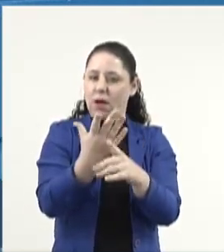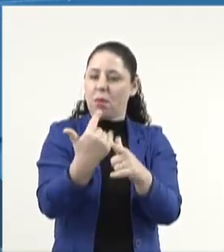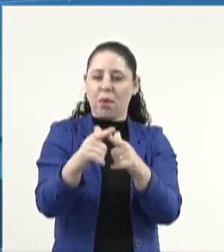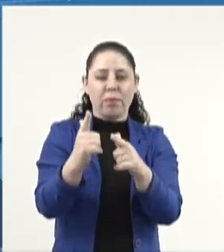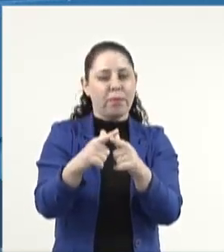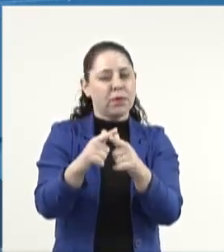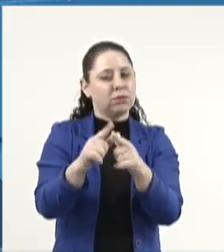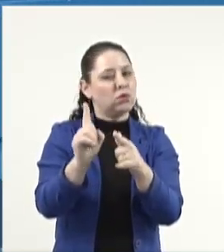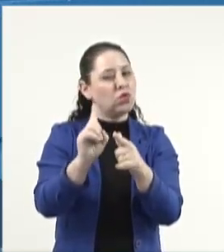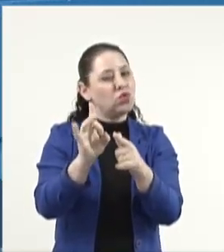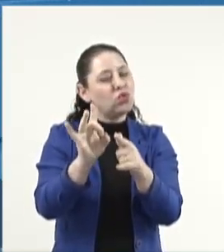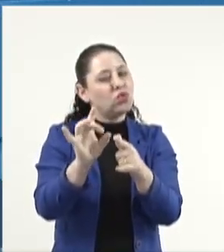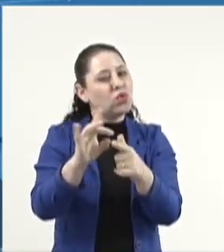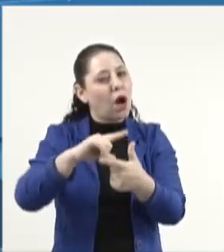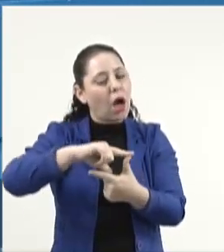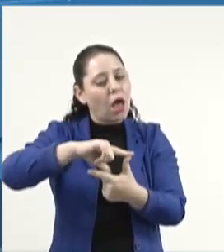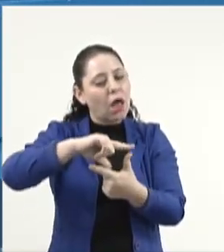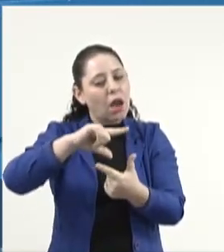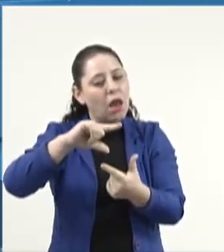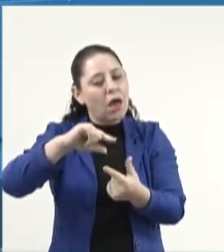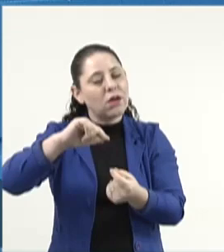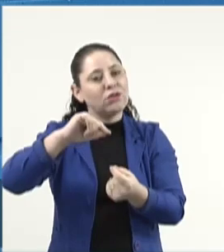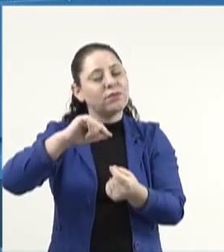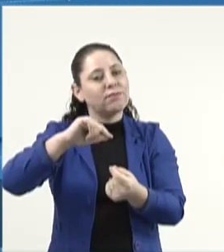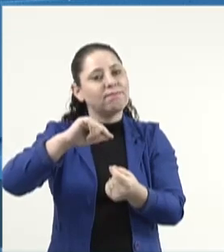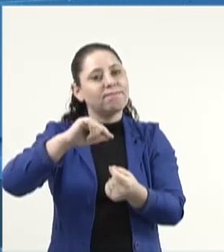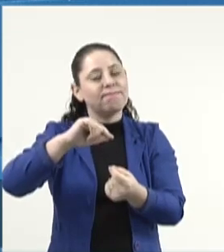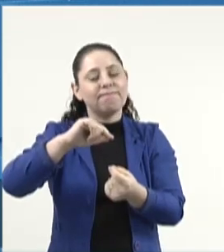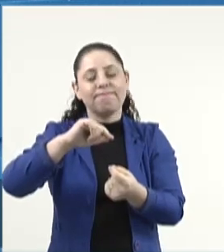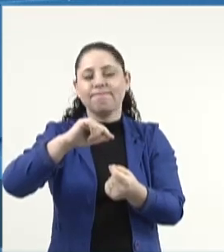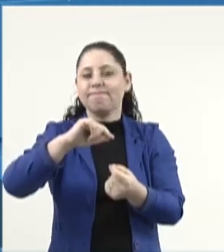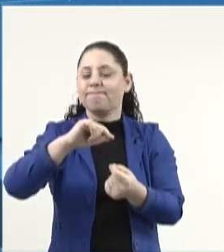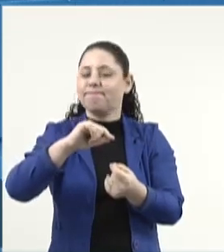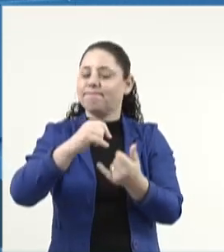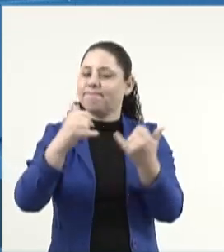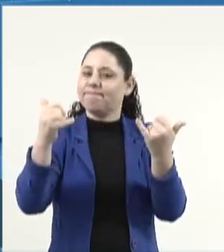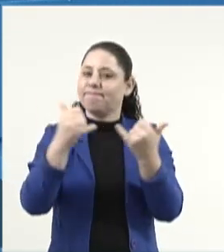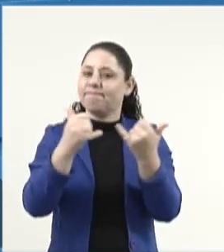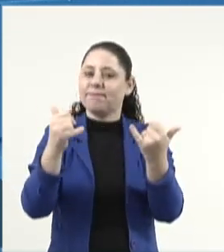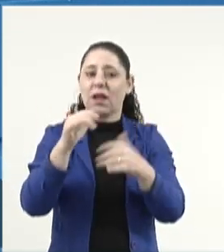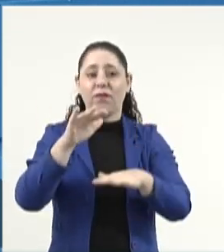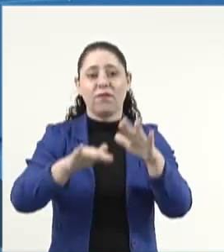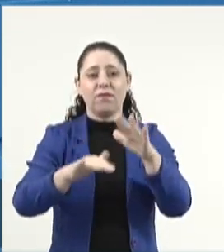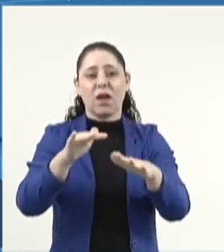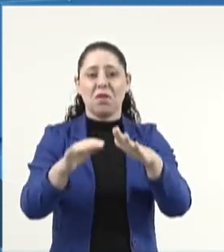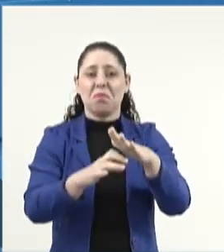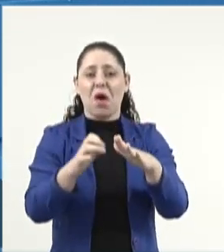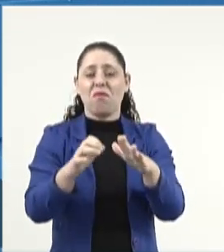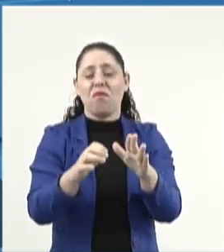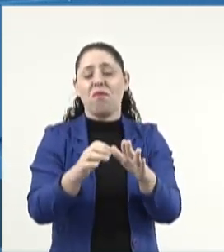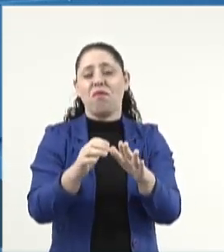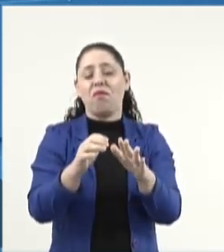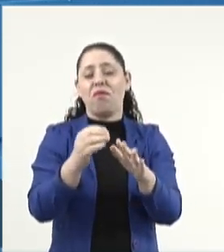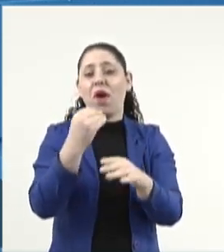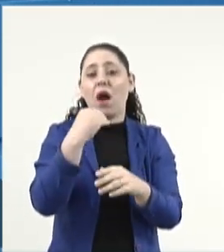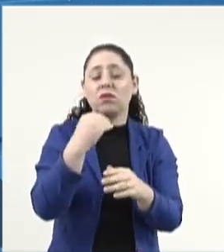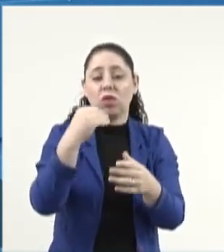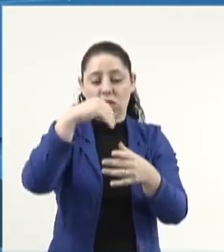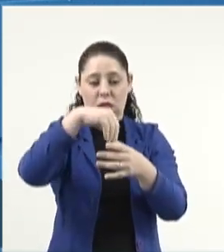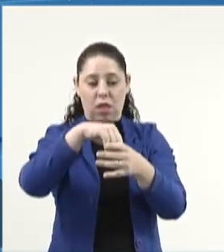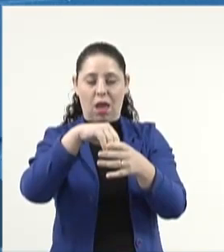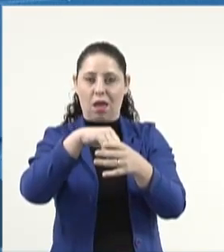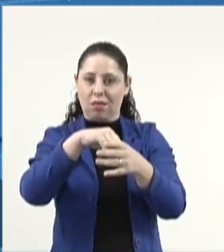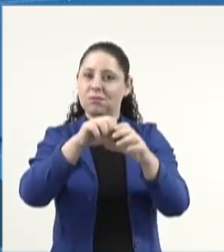embaixo, não é só a Energisa. A Energisa é um elo, e às vezes um elo até mais fraco, dentro de